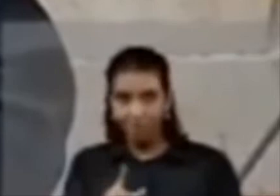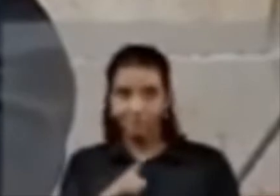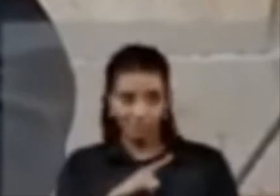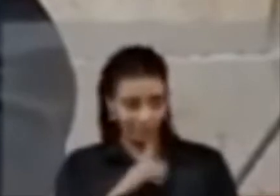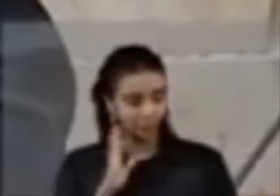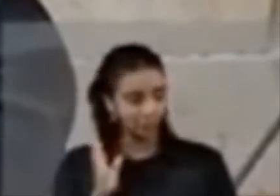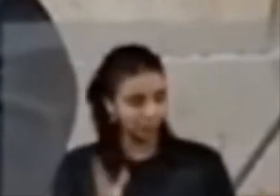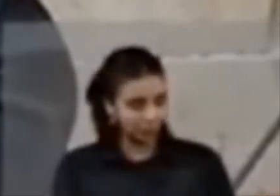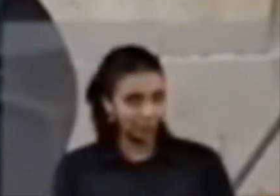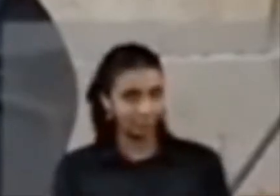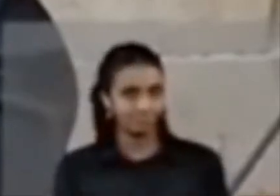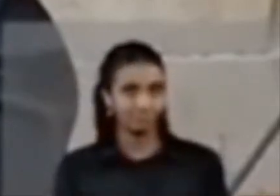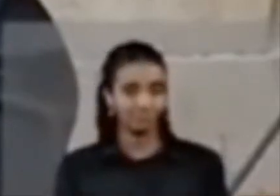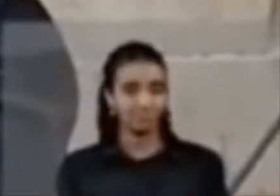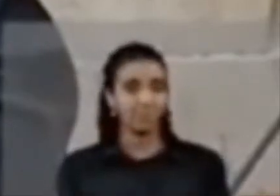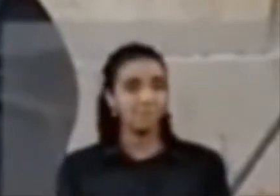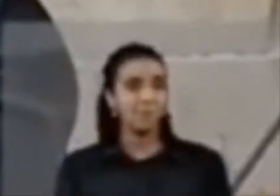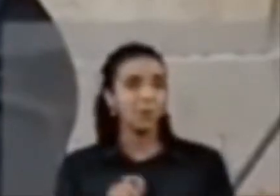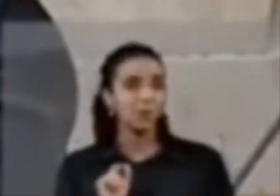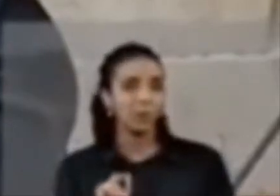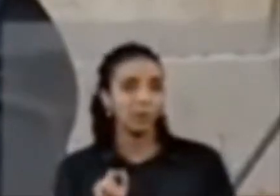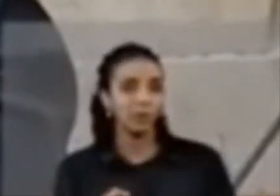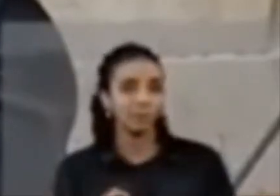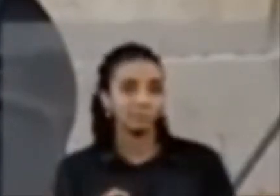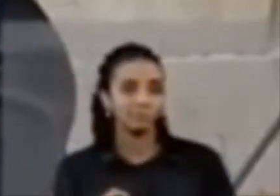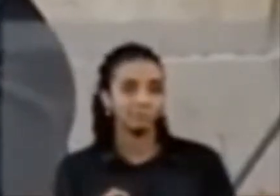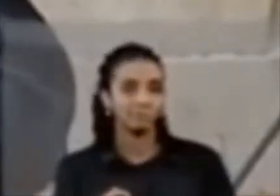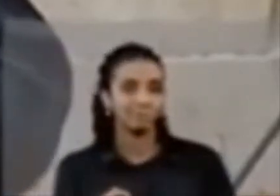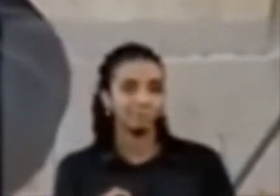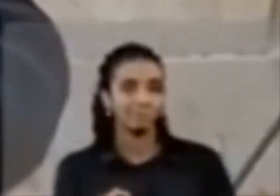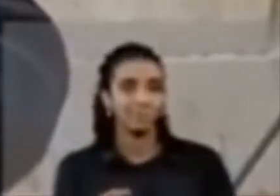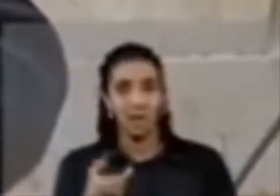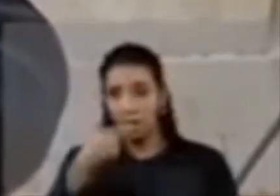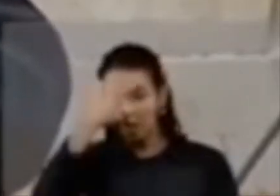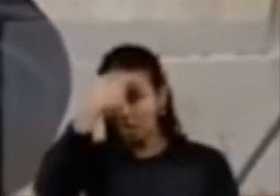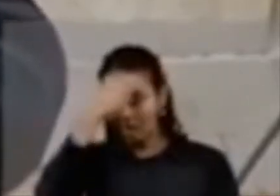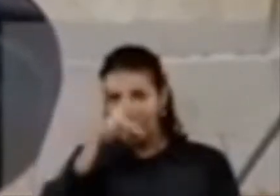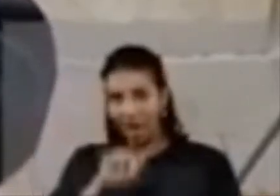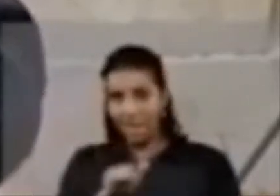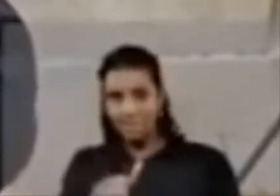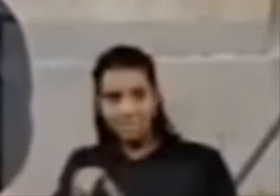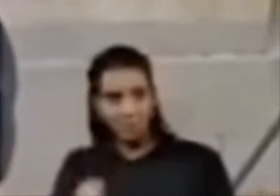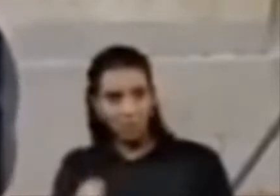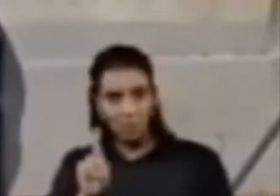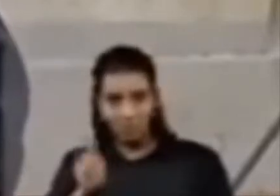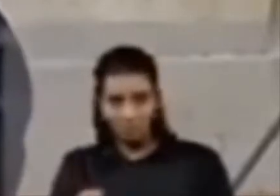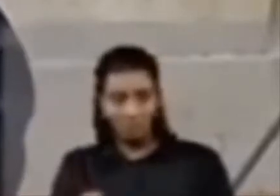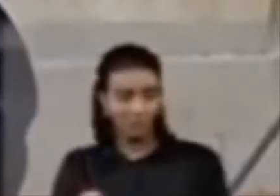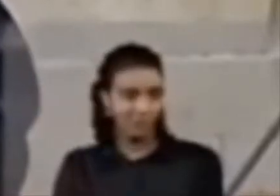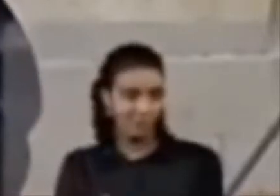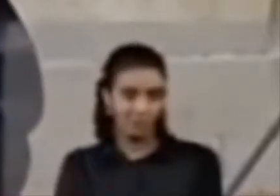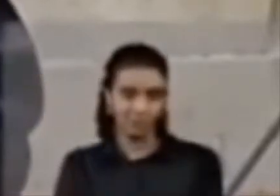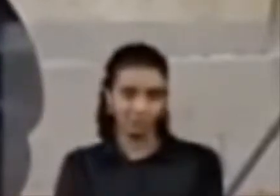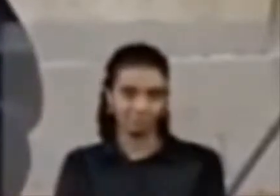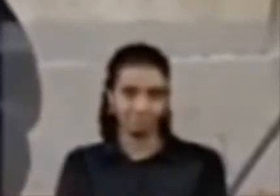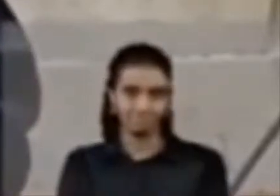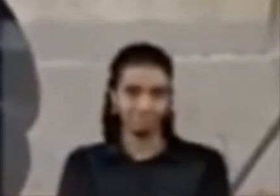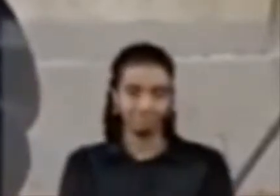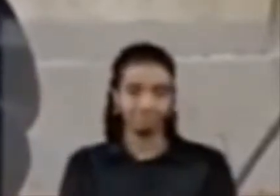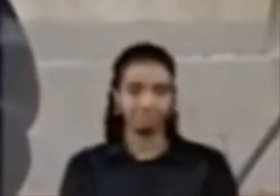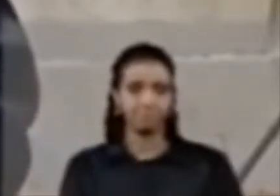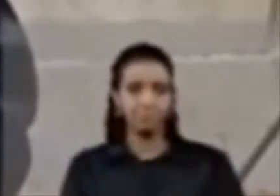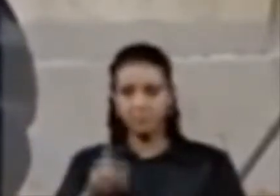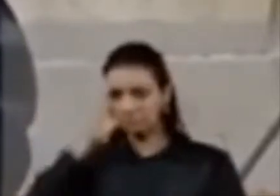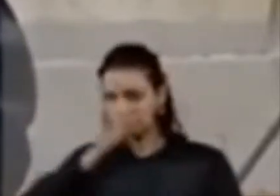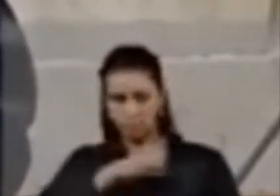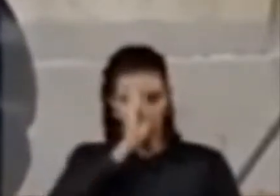vivenciando, a primeira ausência é exatamente a da razão. Não podemos permitir que isto